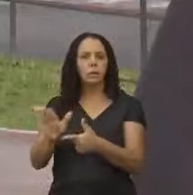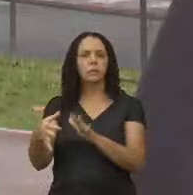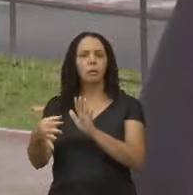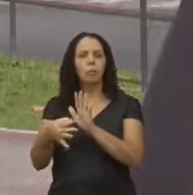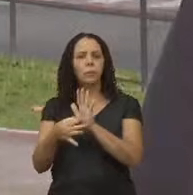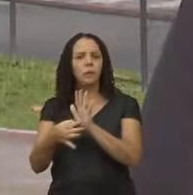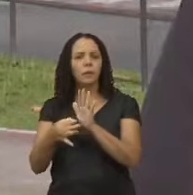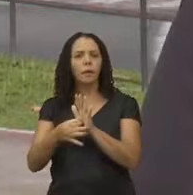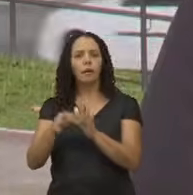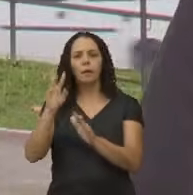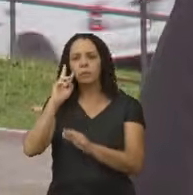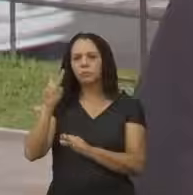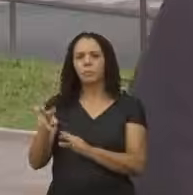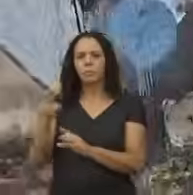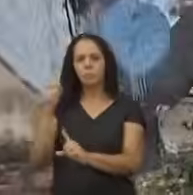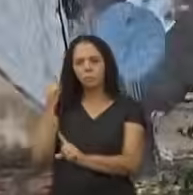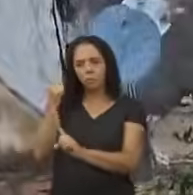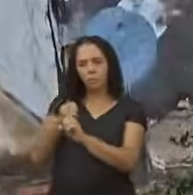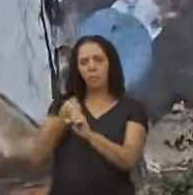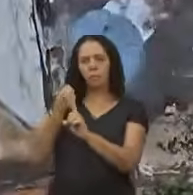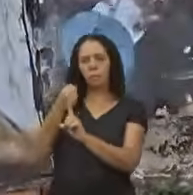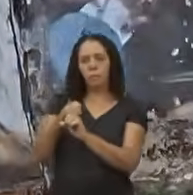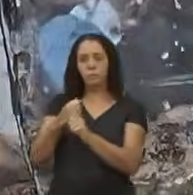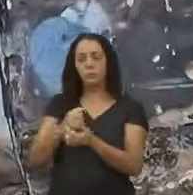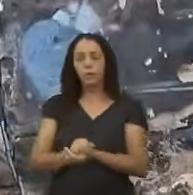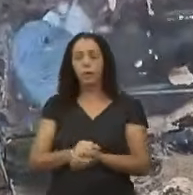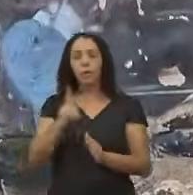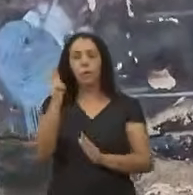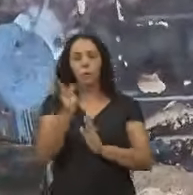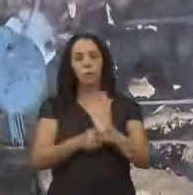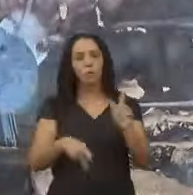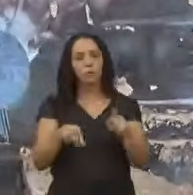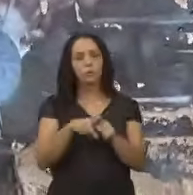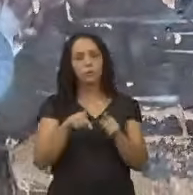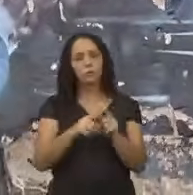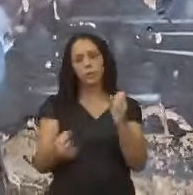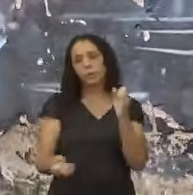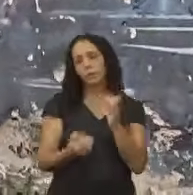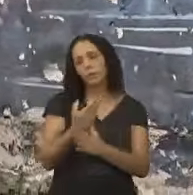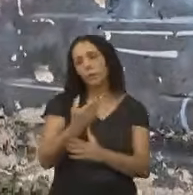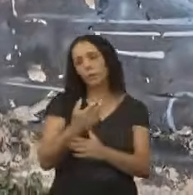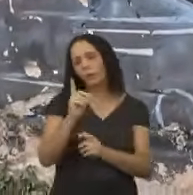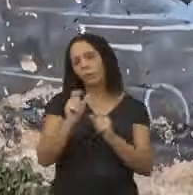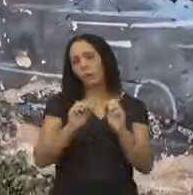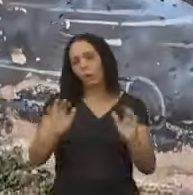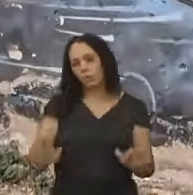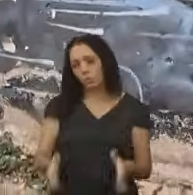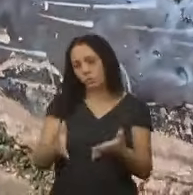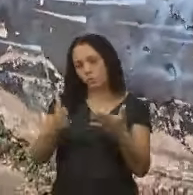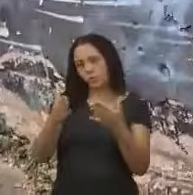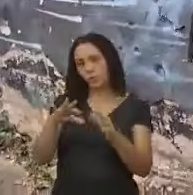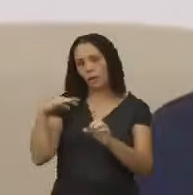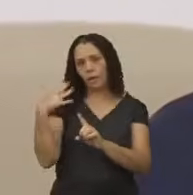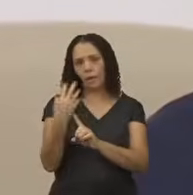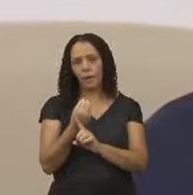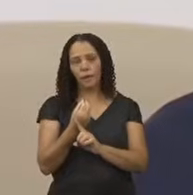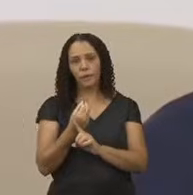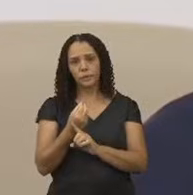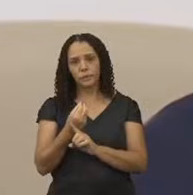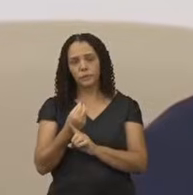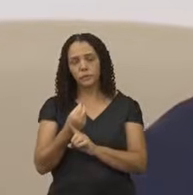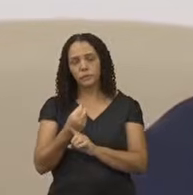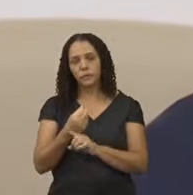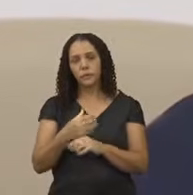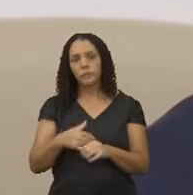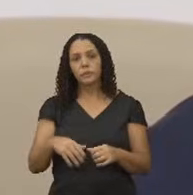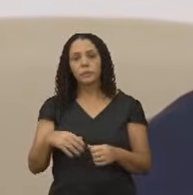ser visualmente impactante. Assim, O projeto também prevê a criação de um programa de incentivo à arte urbana, desde